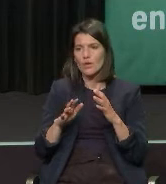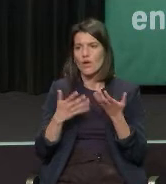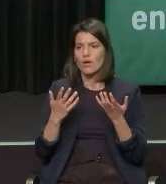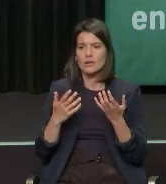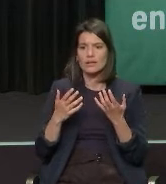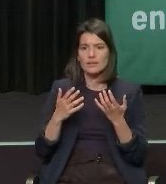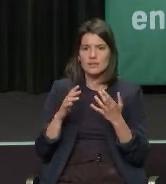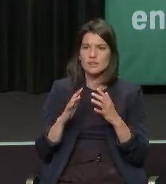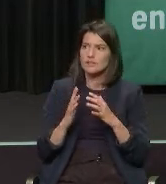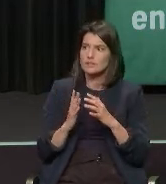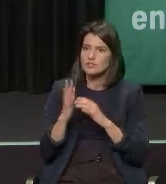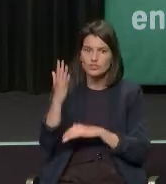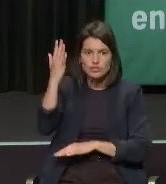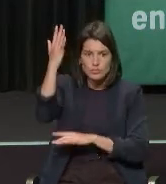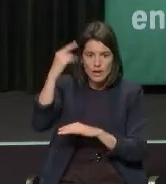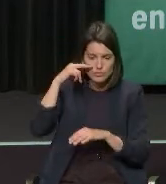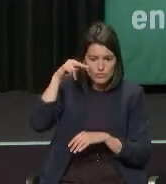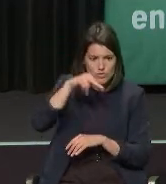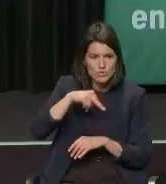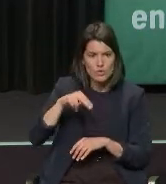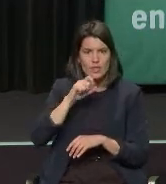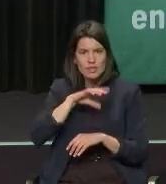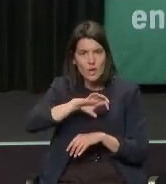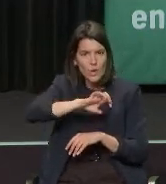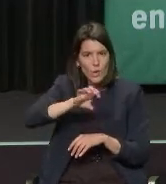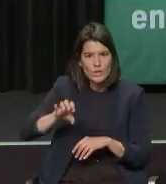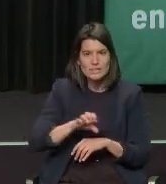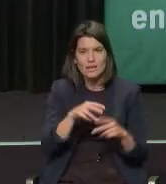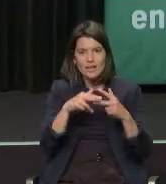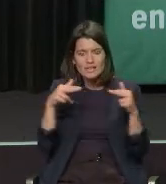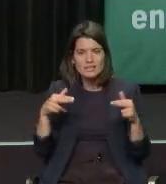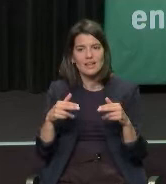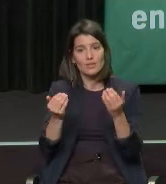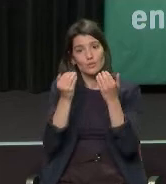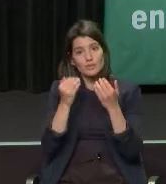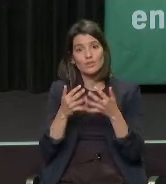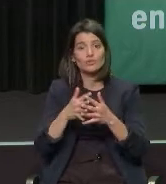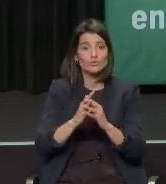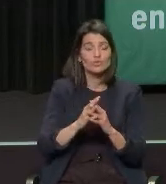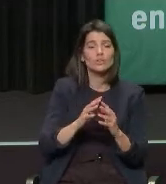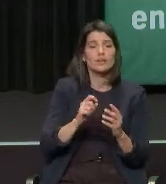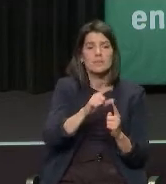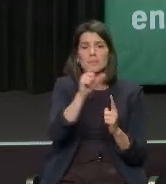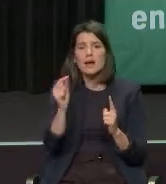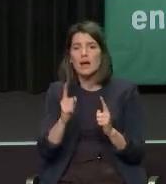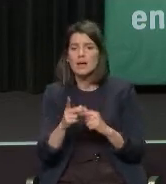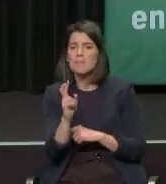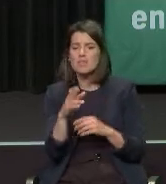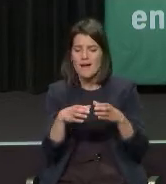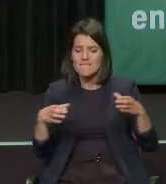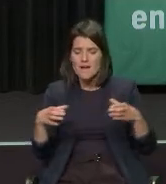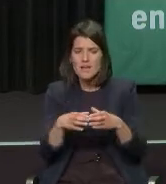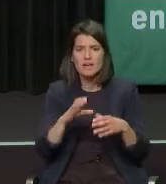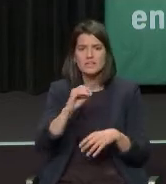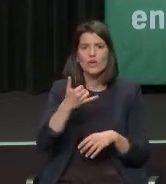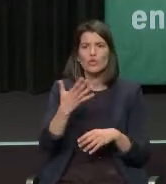chegar até ao nível concelhio, ou ao nível baixo disso, para ter informação sobre a estrutura da vegetação, os volumes de madeira, o carbono armazenado,